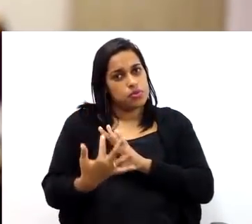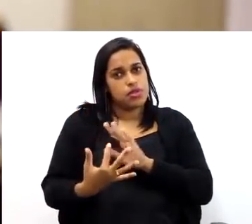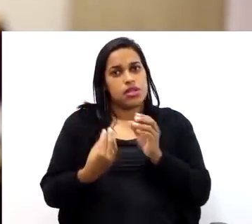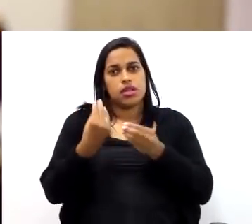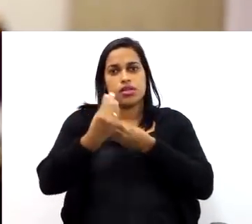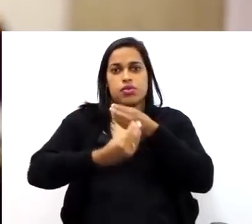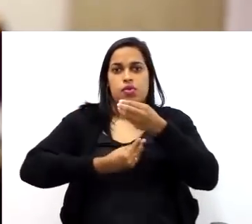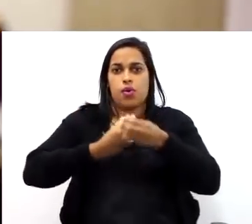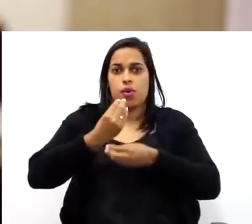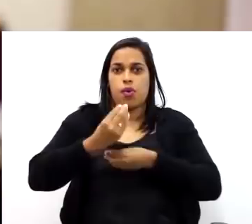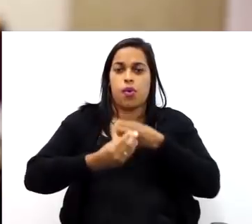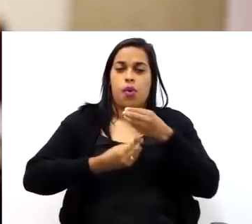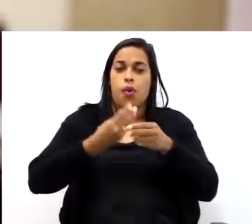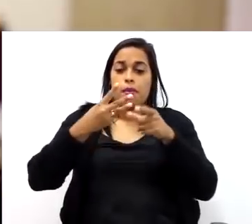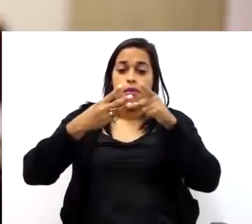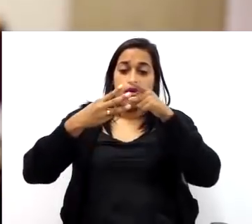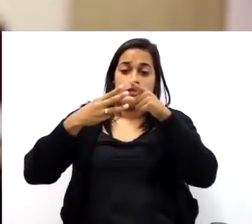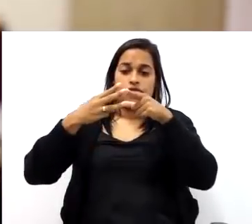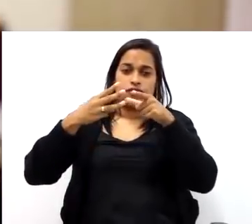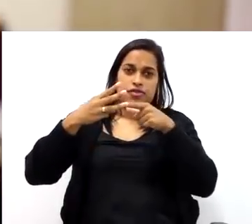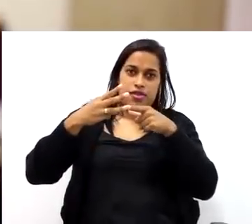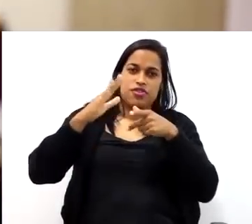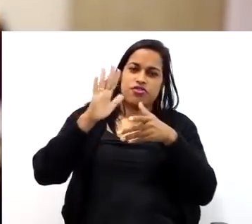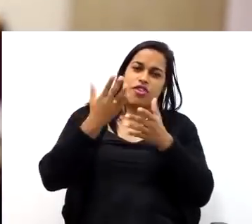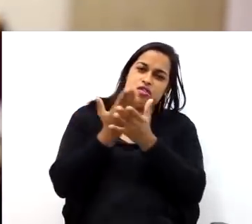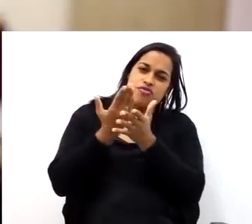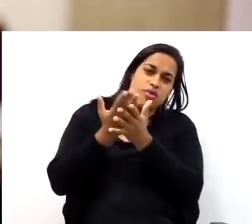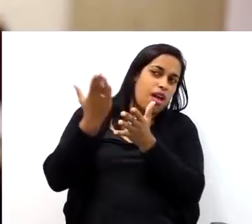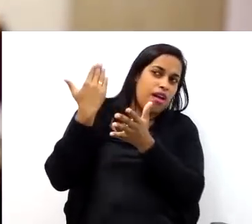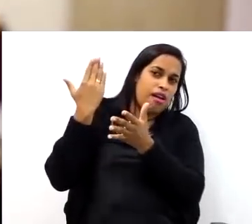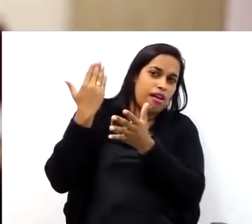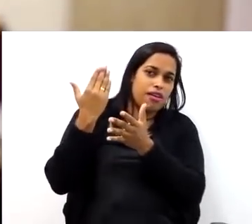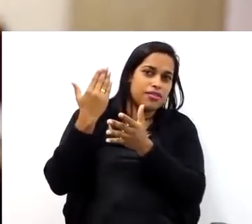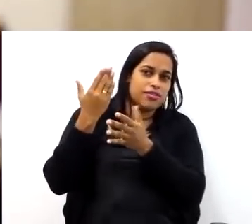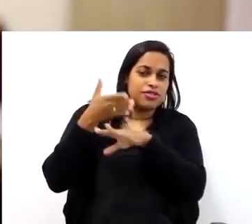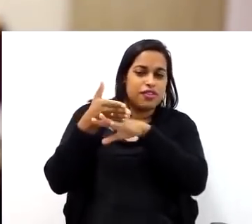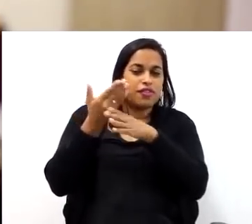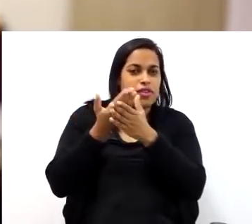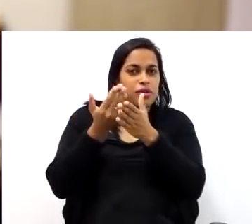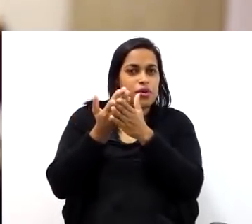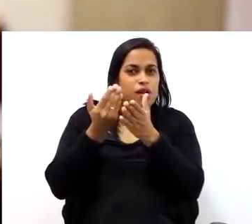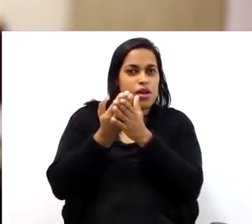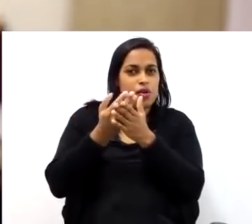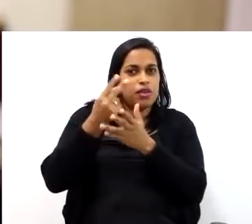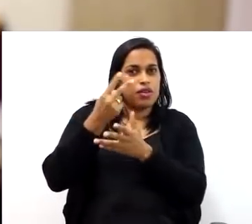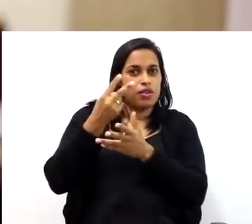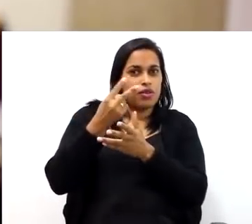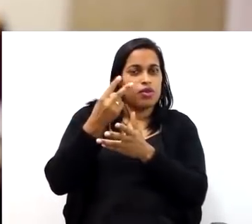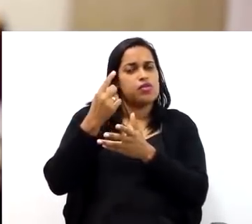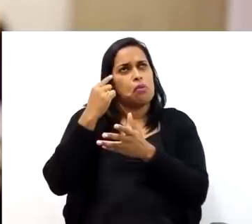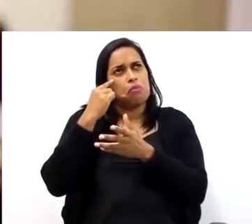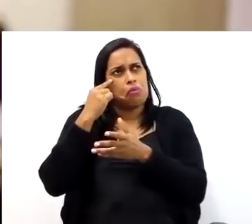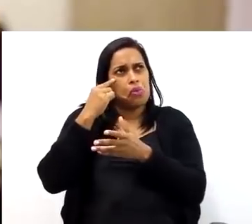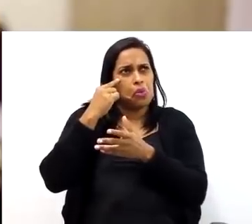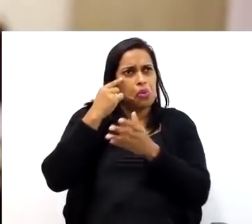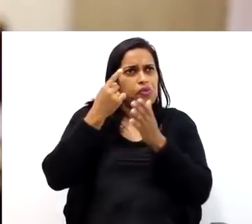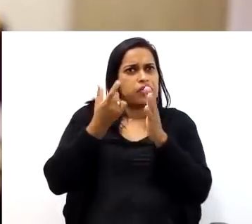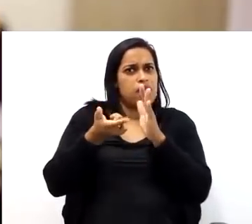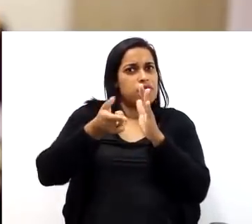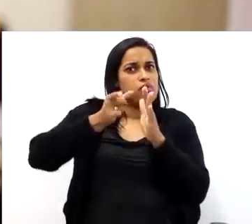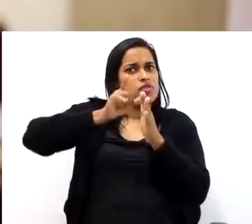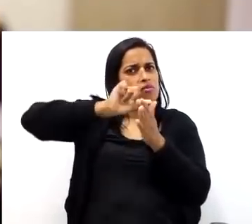3 dimensões. É importante, se nesse momento você tem alguma dúvida, você volte nas videoaulas ou volte